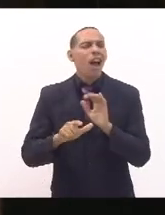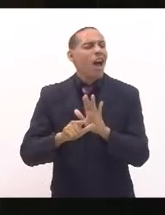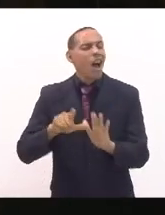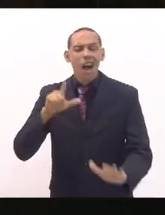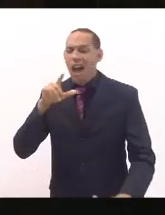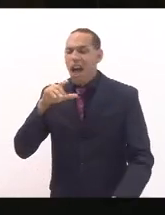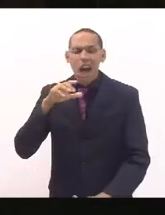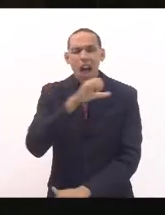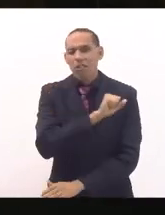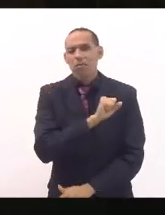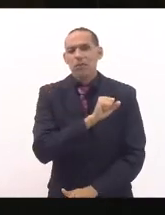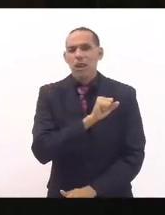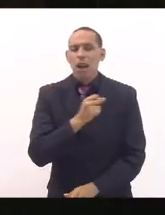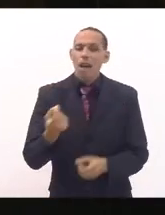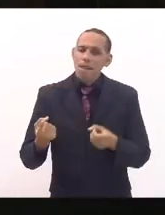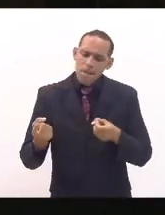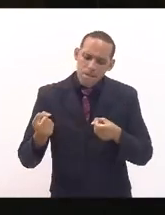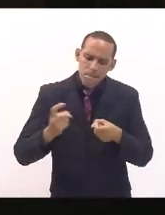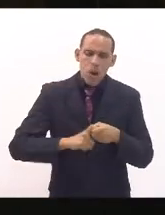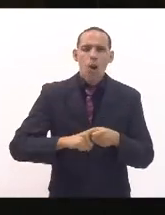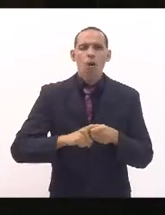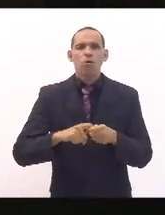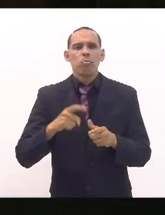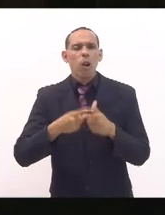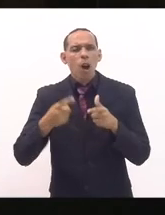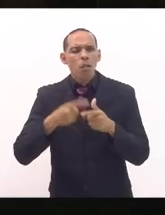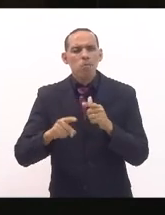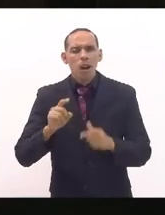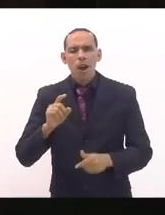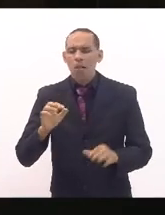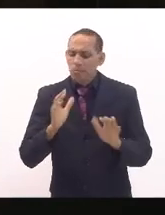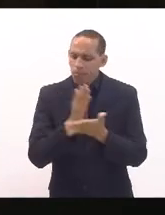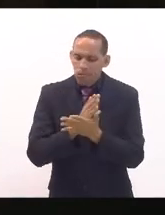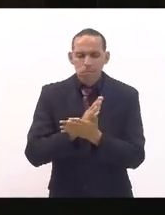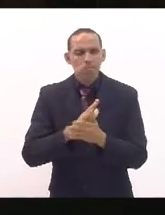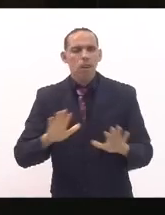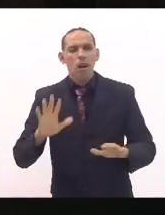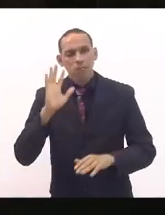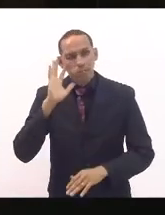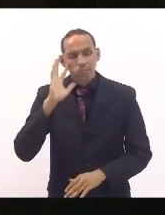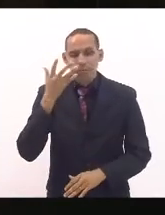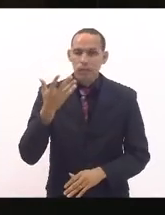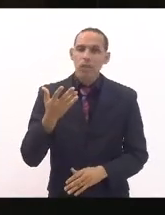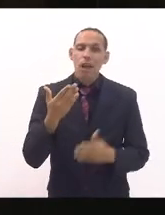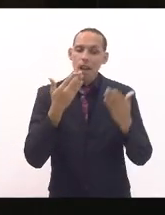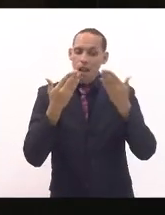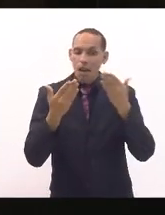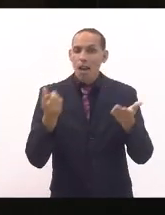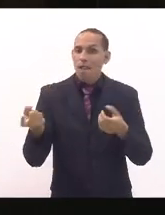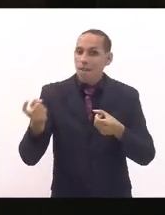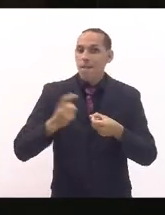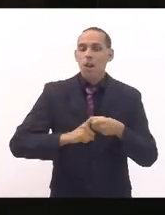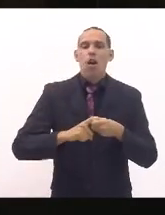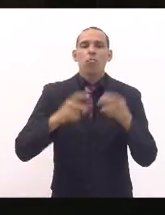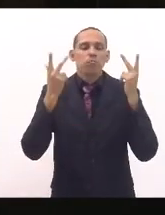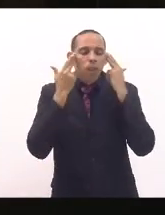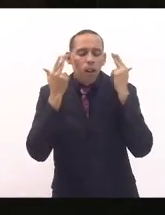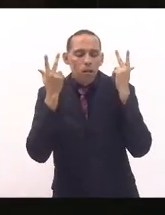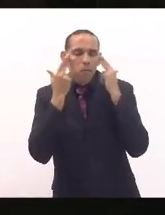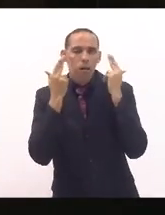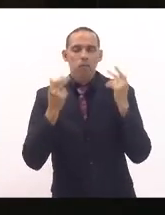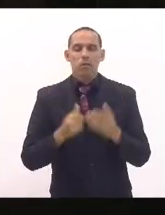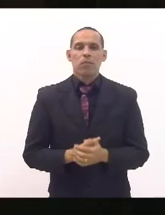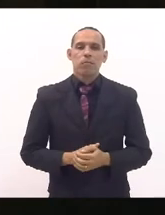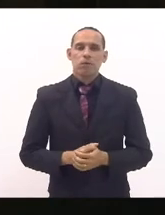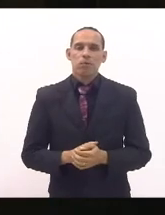antes retorne, cesse esse problema e o atendimento volte a ser normalizado,